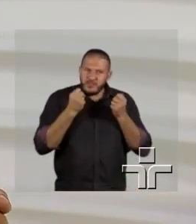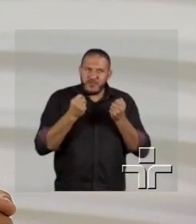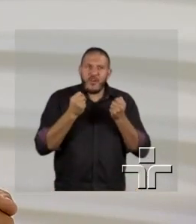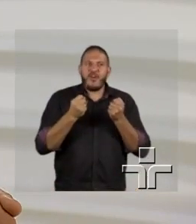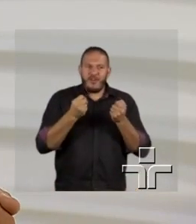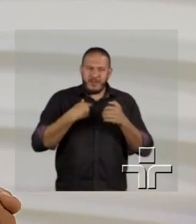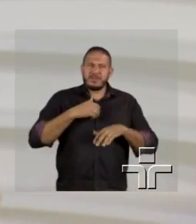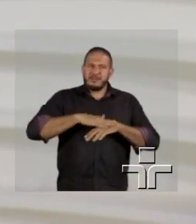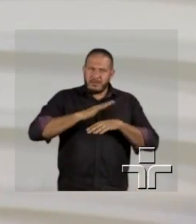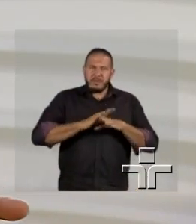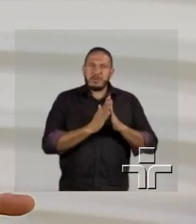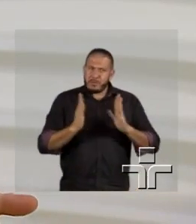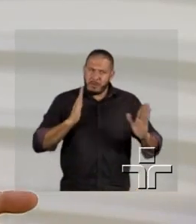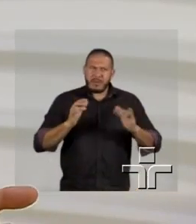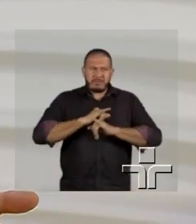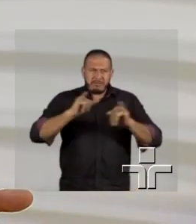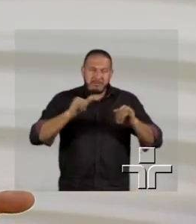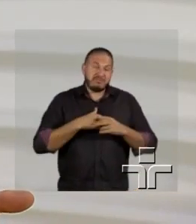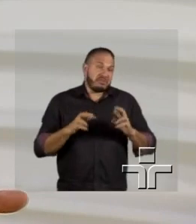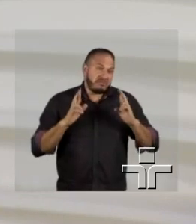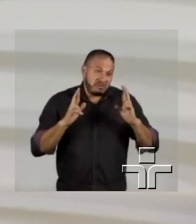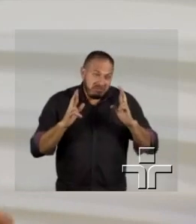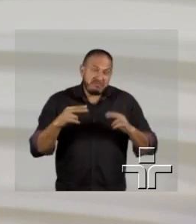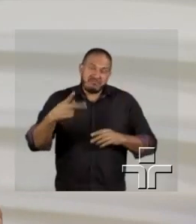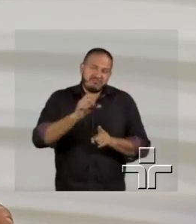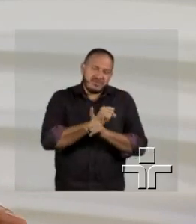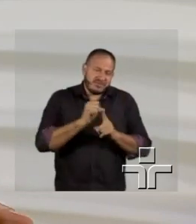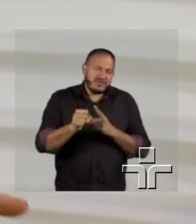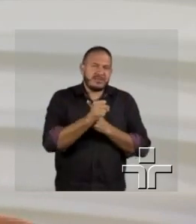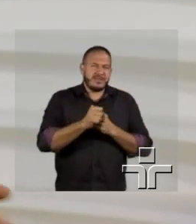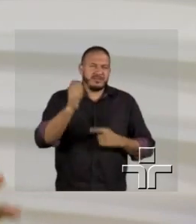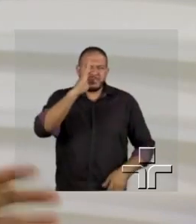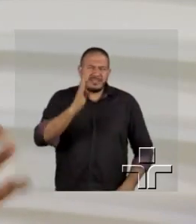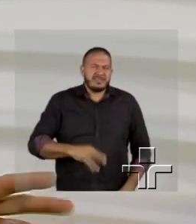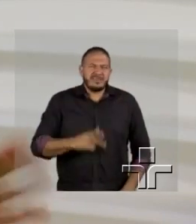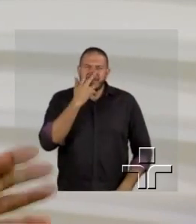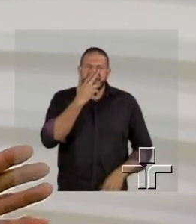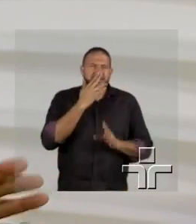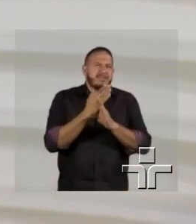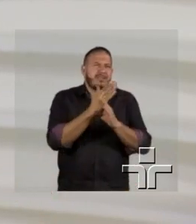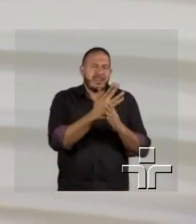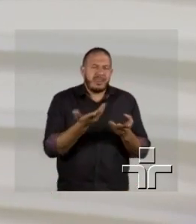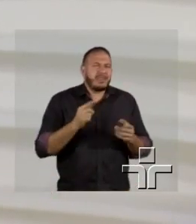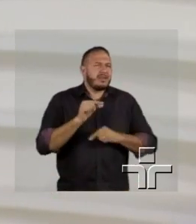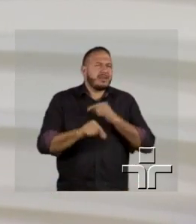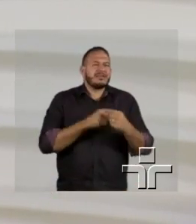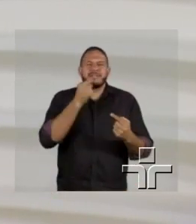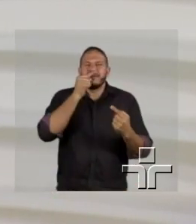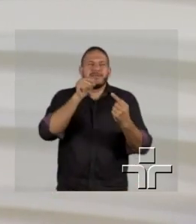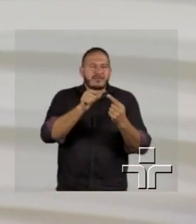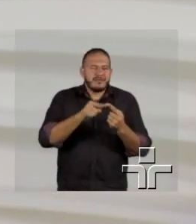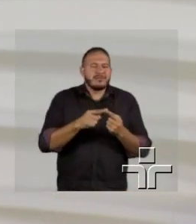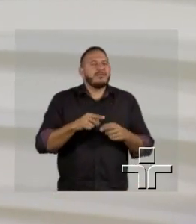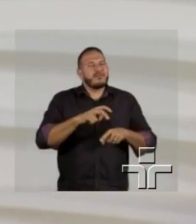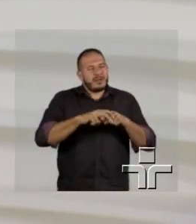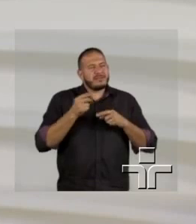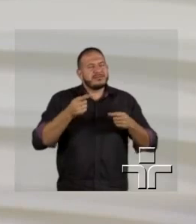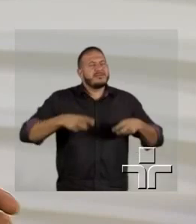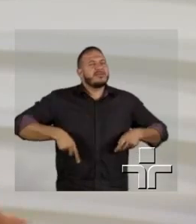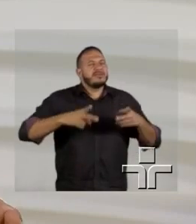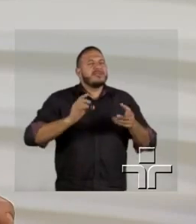eu acho é que tem que fazer isso aí de maneira mais ampla. Também tem essa. Fazer de maneira